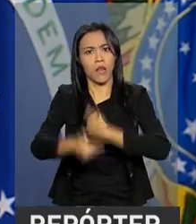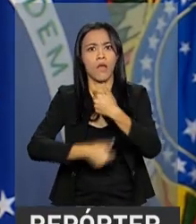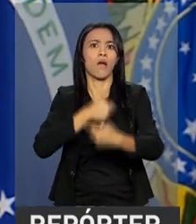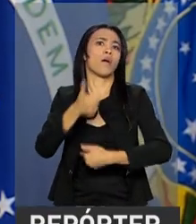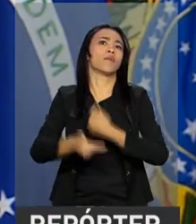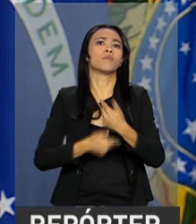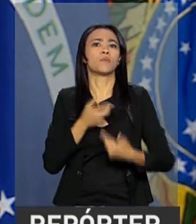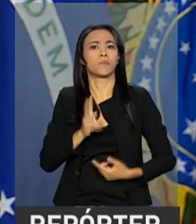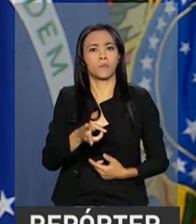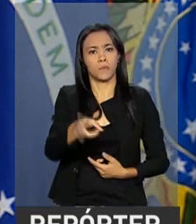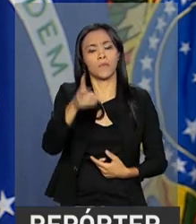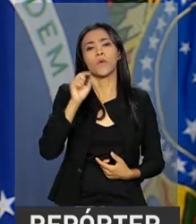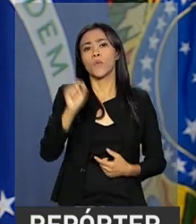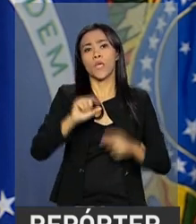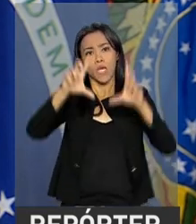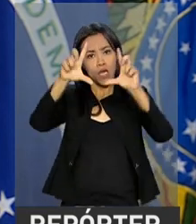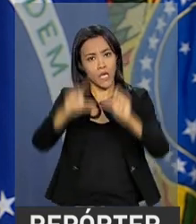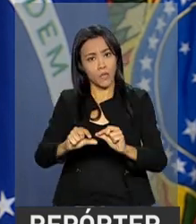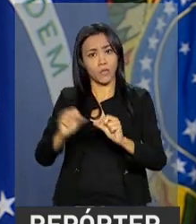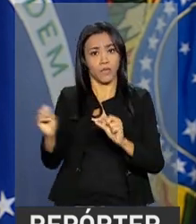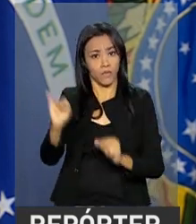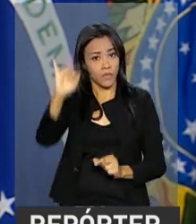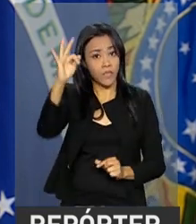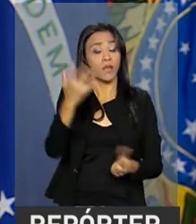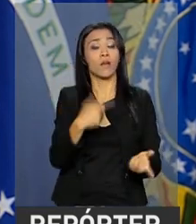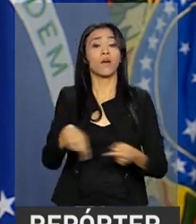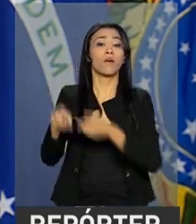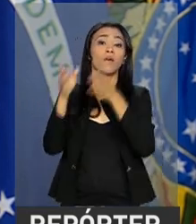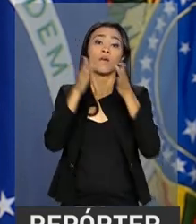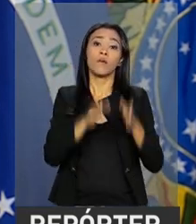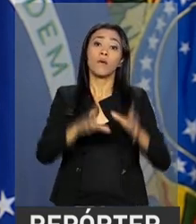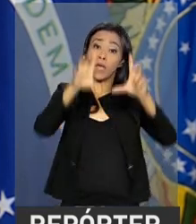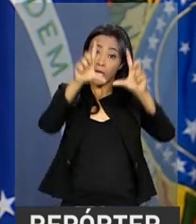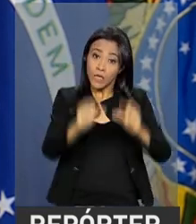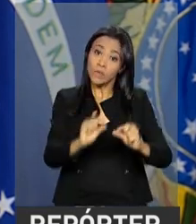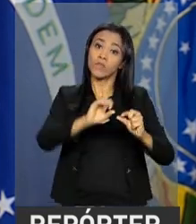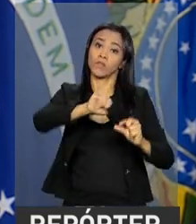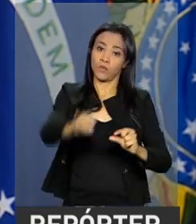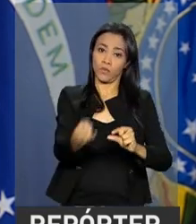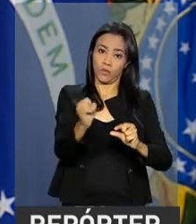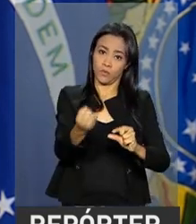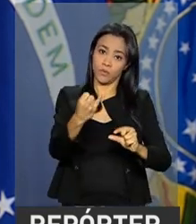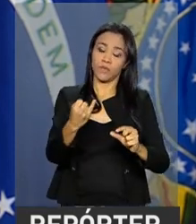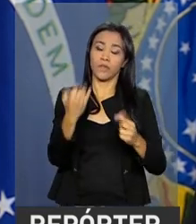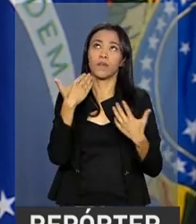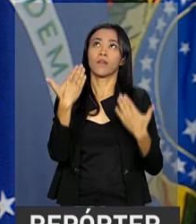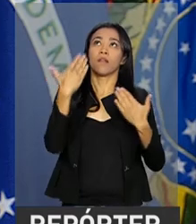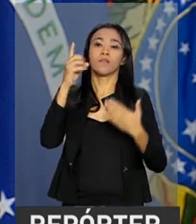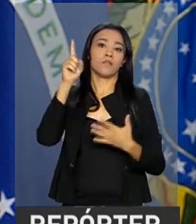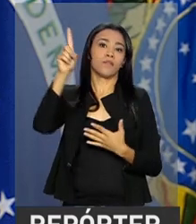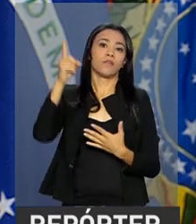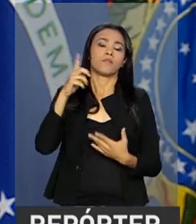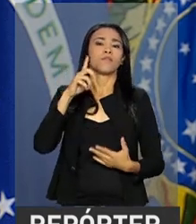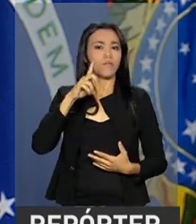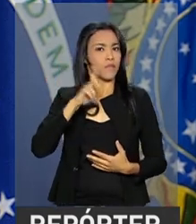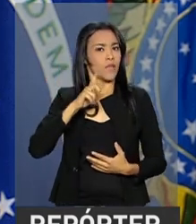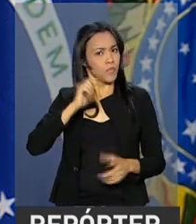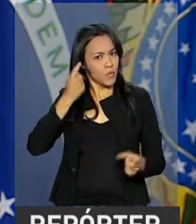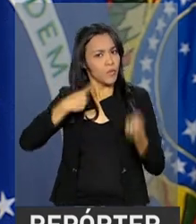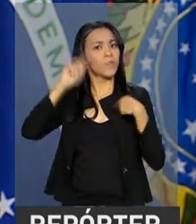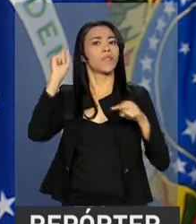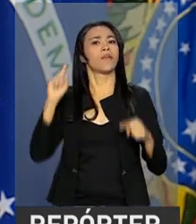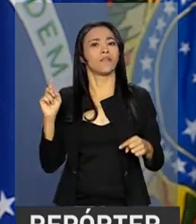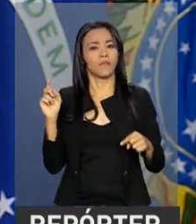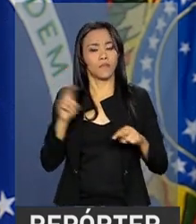pela redução da inflação pela queda consistente dos juros e graças a deus temos tido sucesso e foi